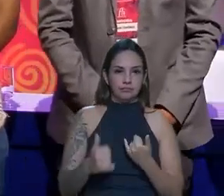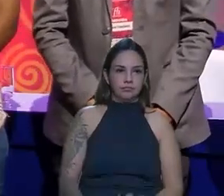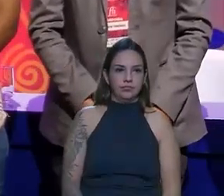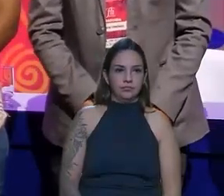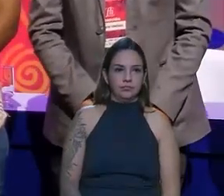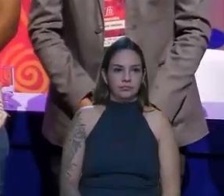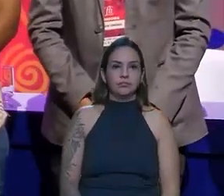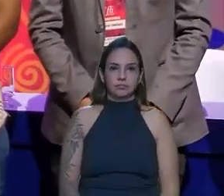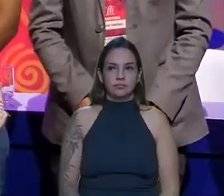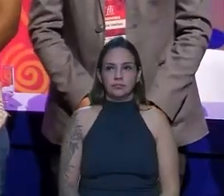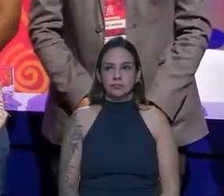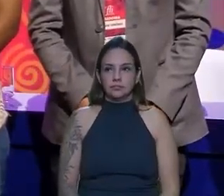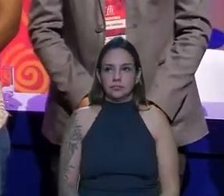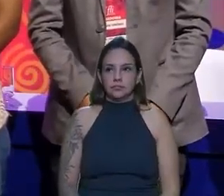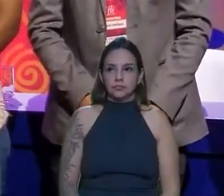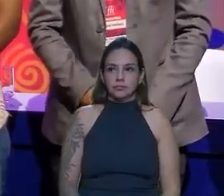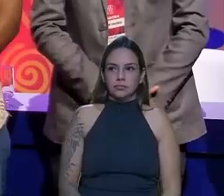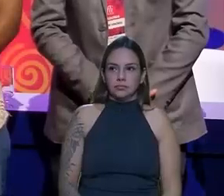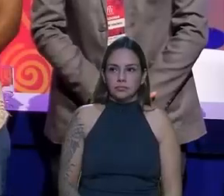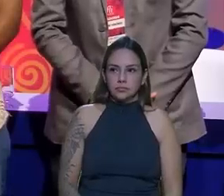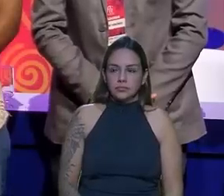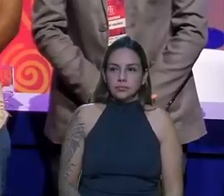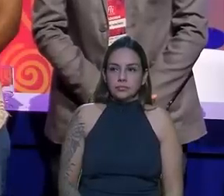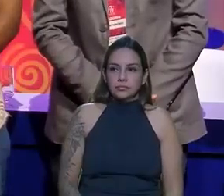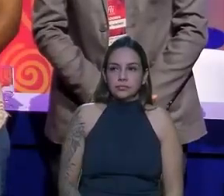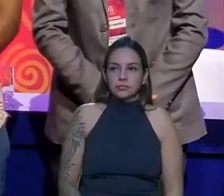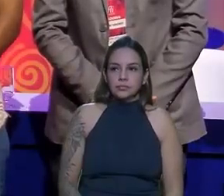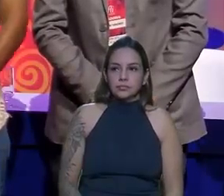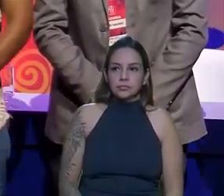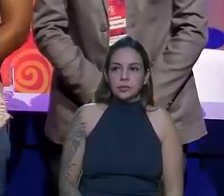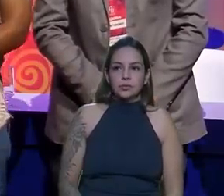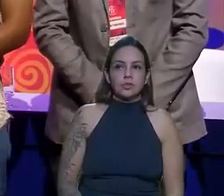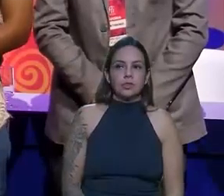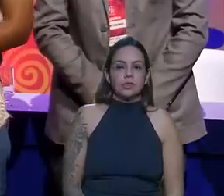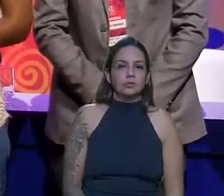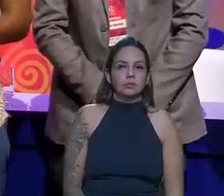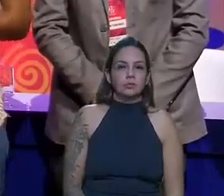e tenham conhecimento durante esses dias aqui, tá bom? Sejam bem-vindos.